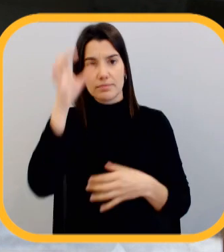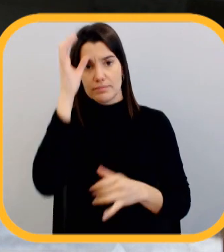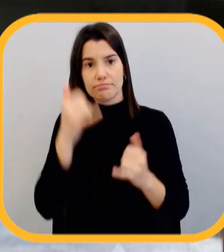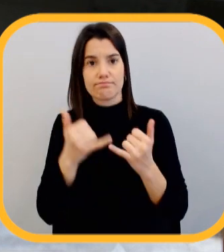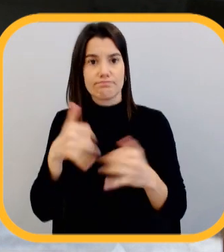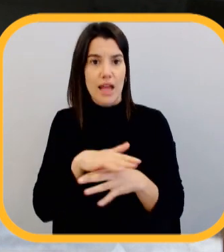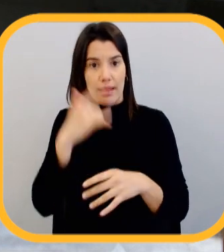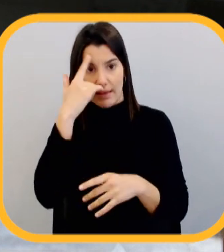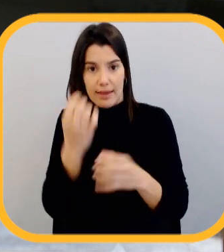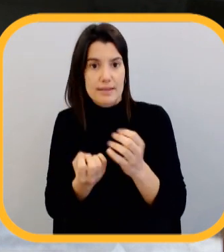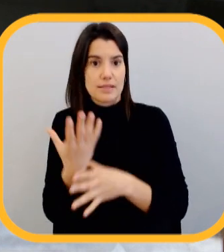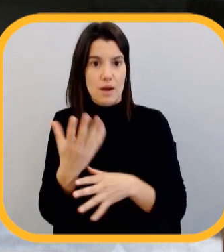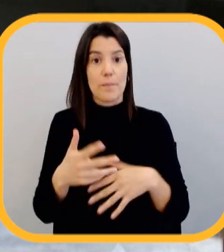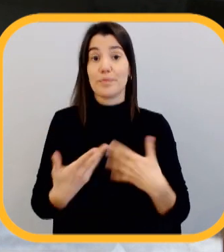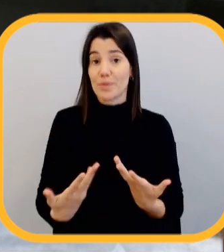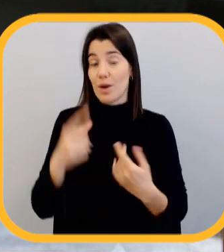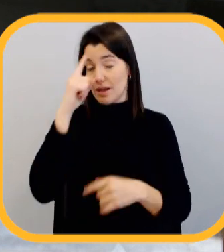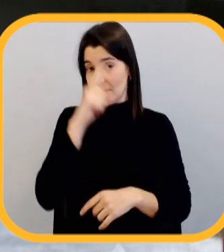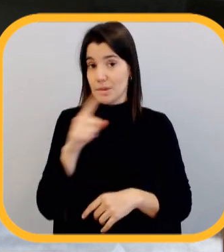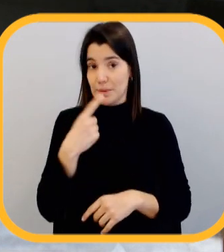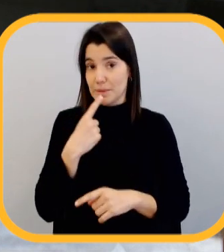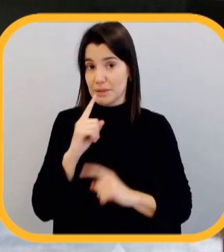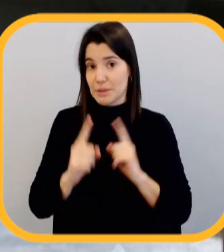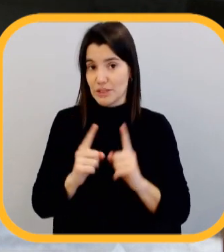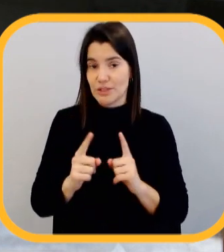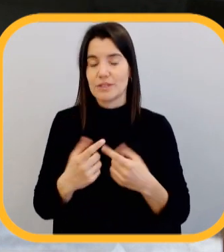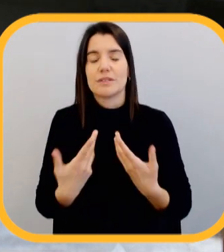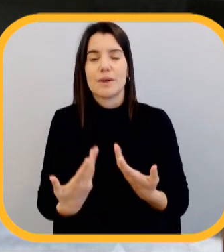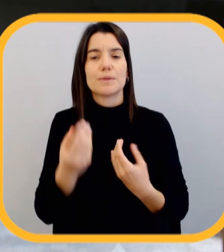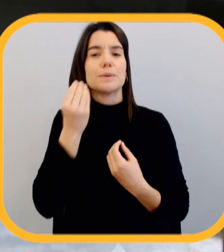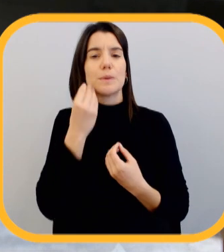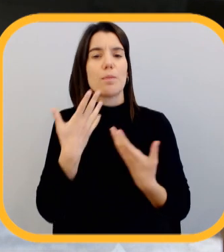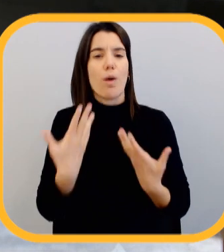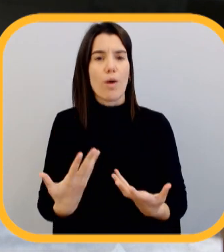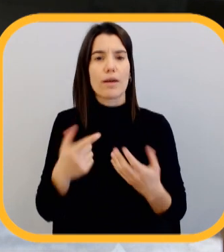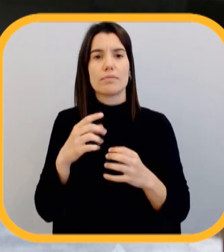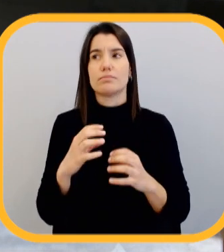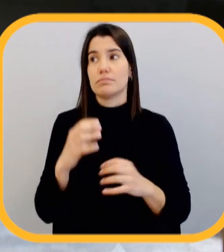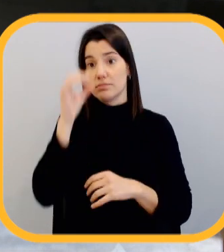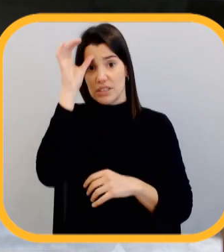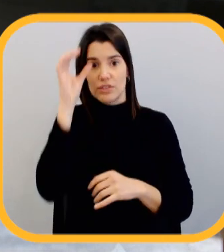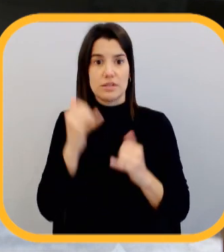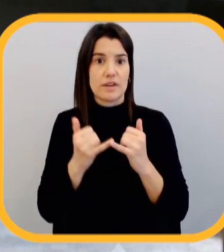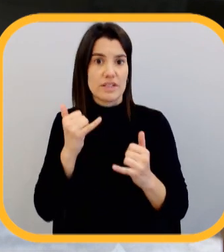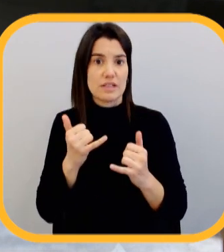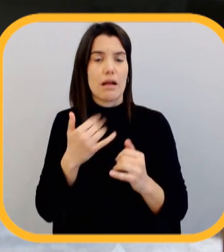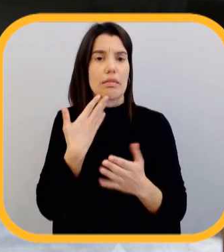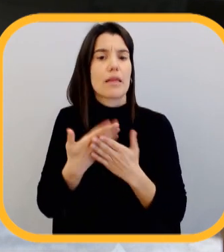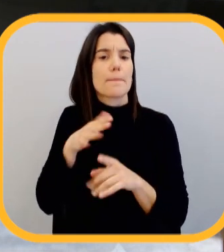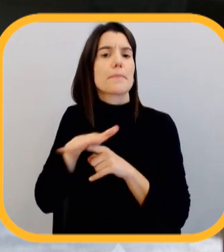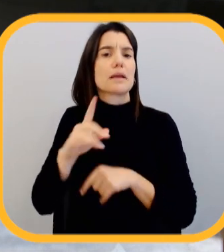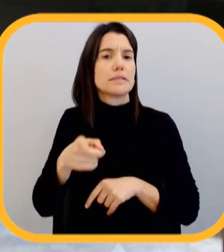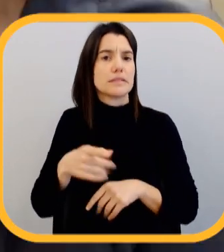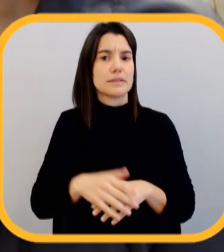inteligência artificial nas áreas criativas. Agora que já sabes do que se trata, de que forma é que o crescente uso da inteligência artificial